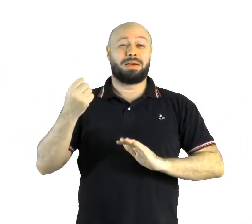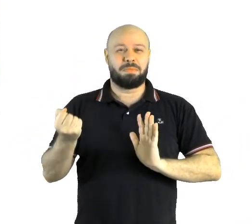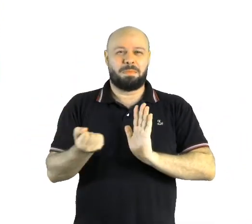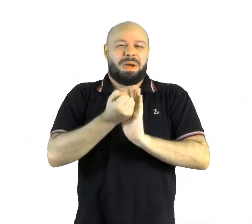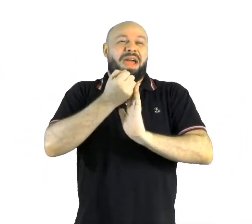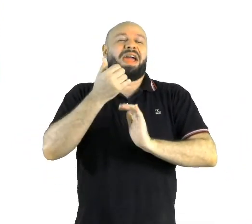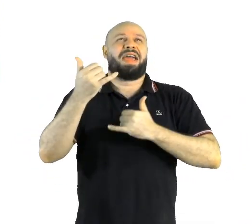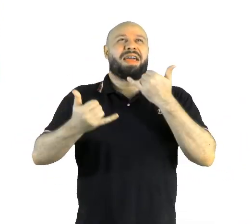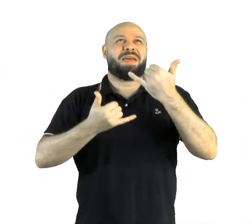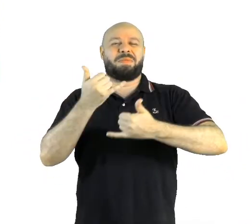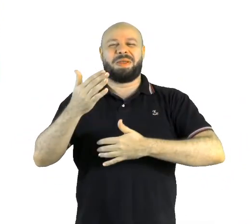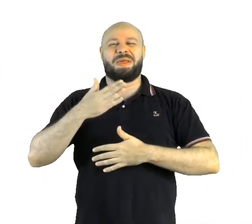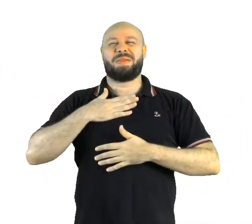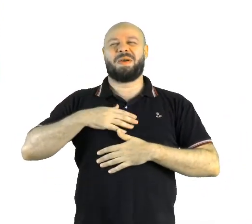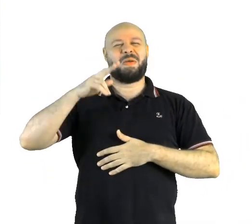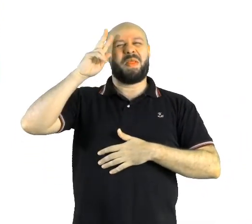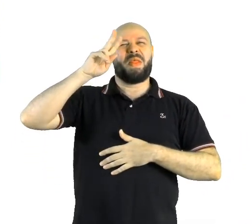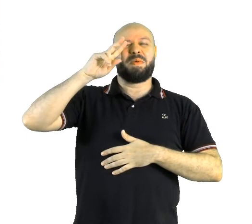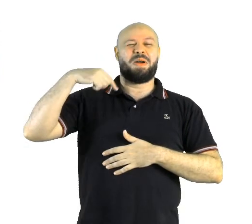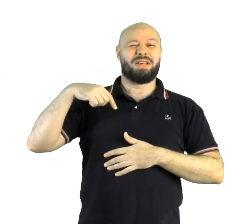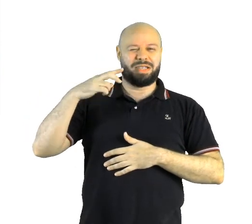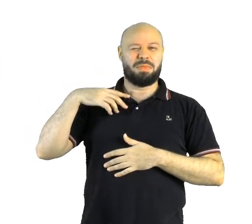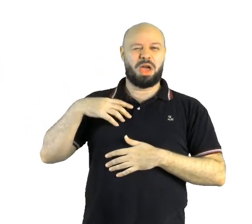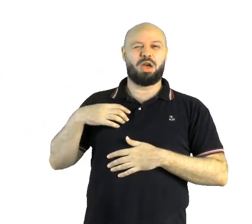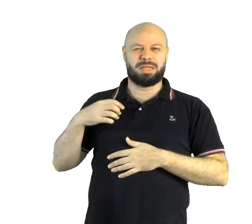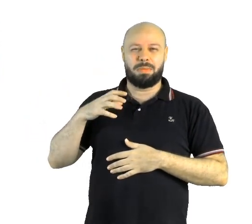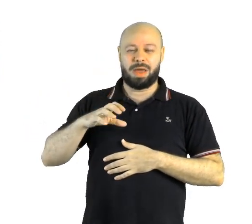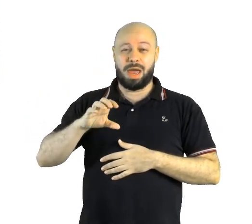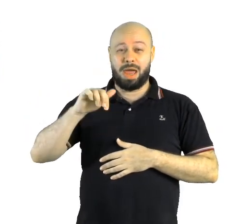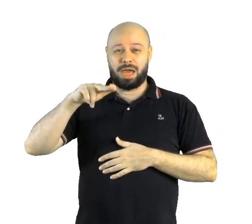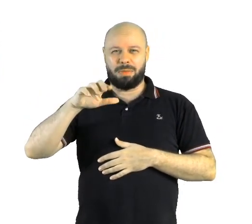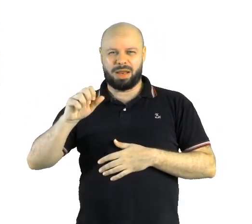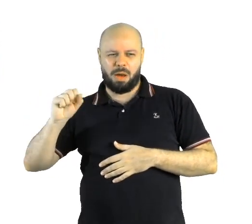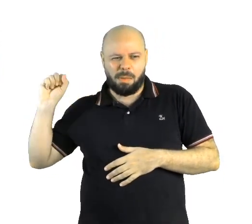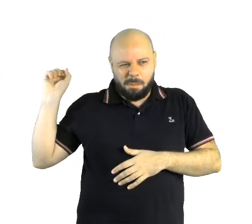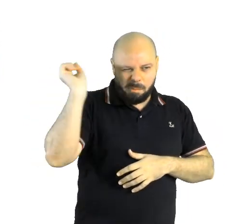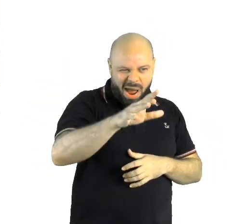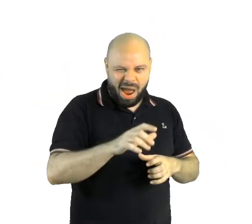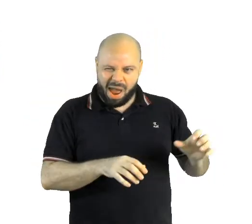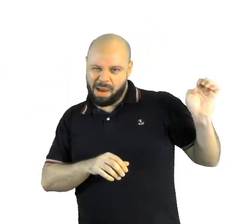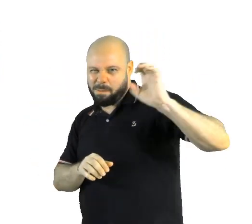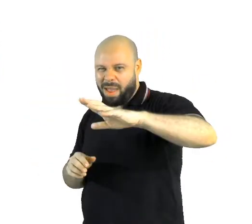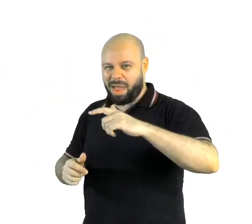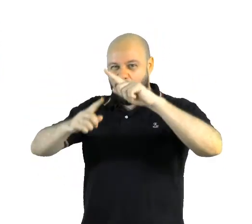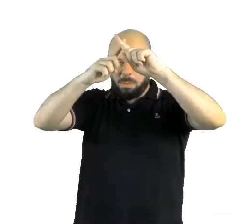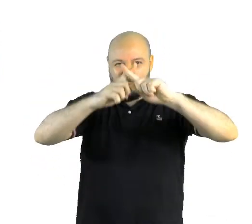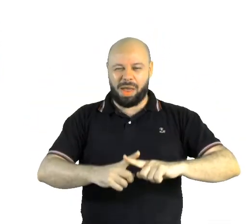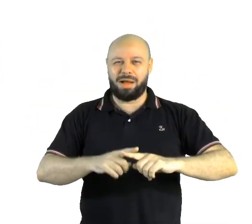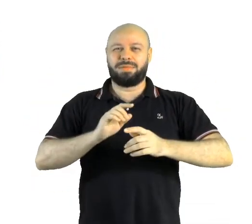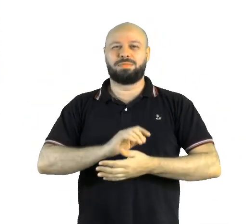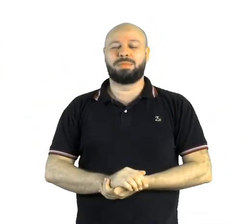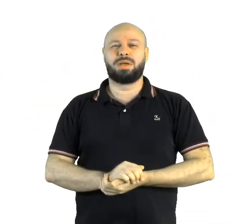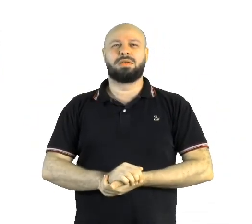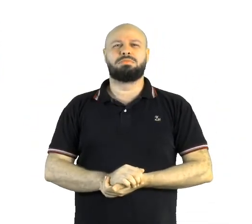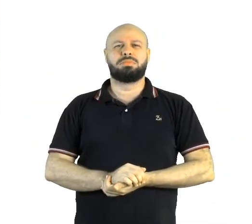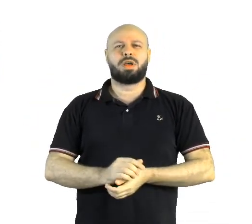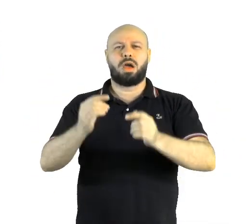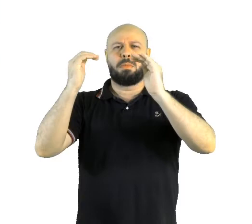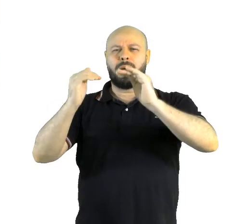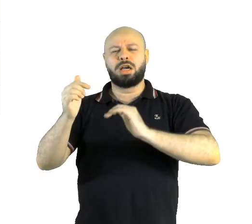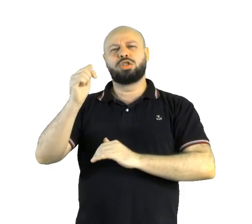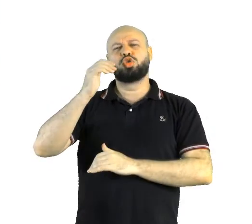Vocês podem não acreditar, eu era fera em queimada. Participava de torneios. E os sonhos? Que sonhos você